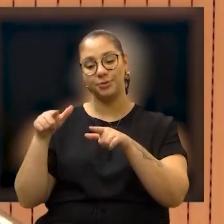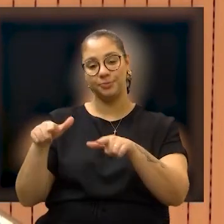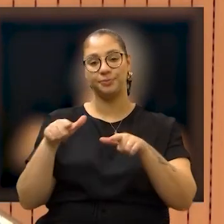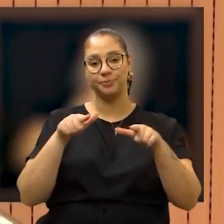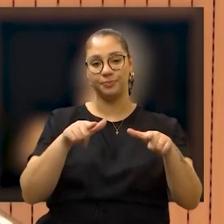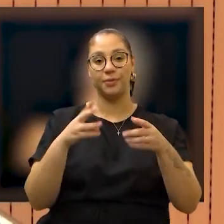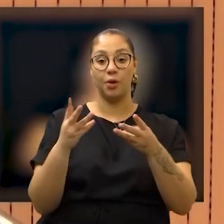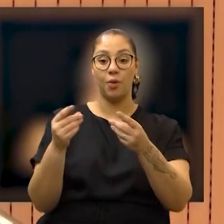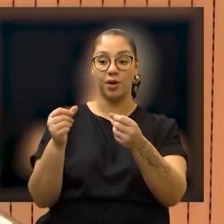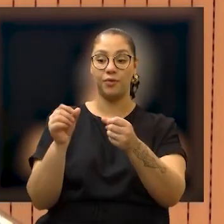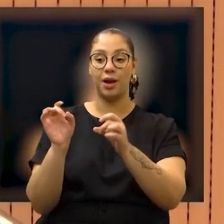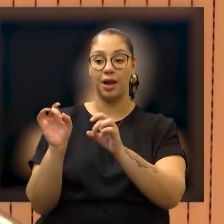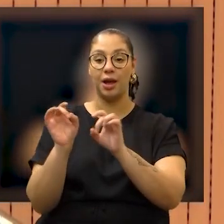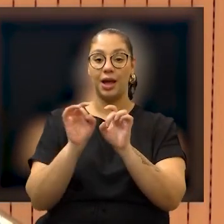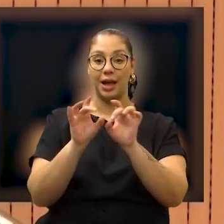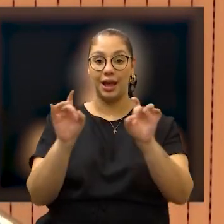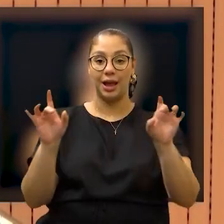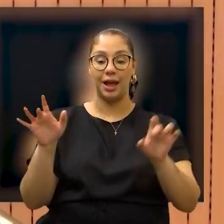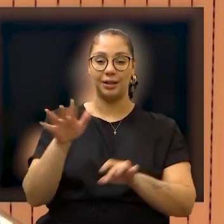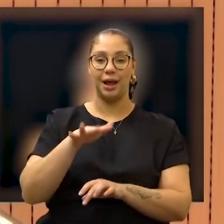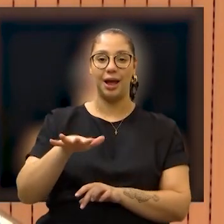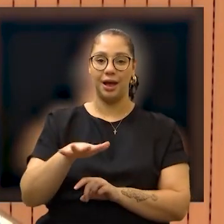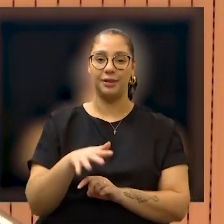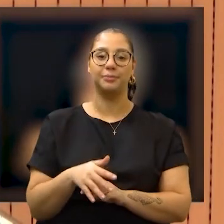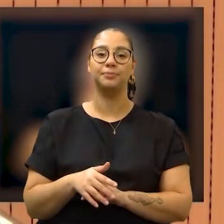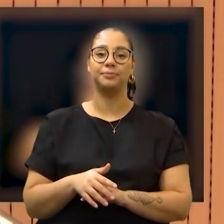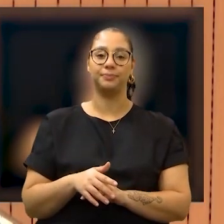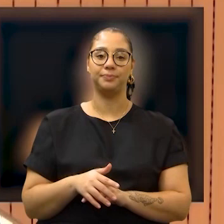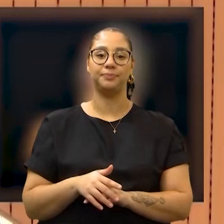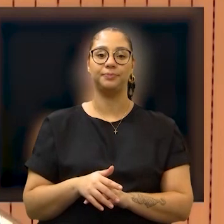também qualificadas para cada segmento.